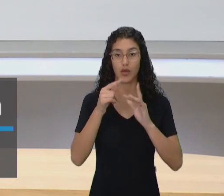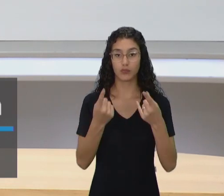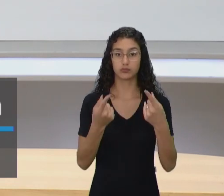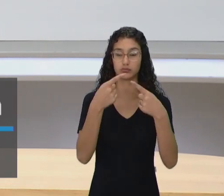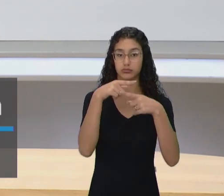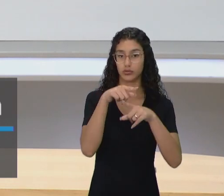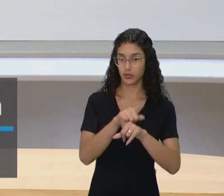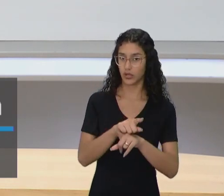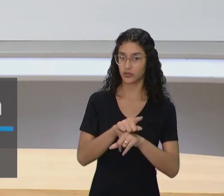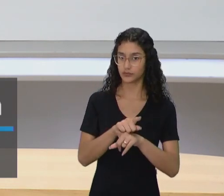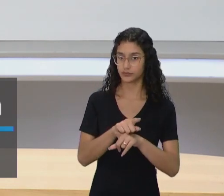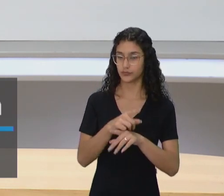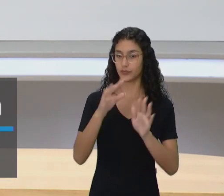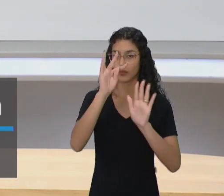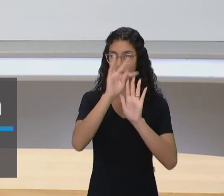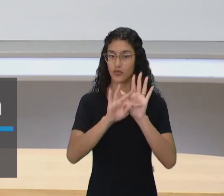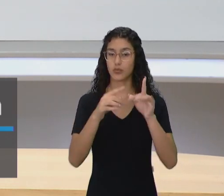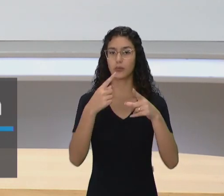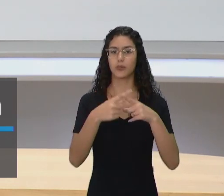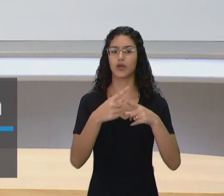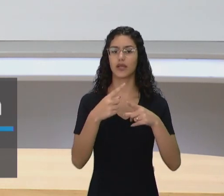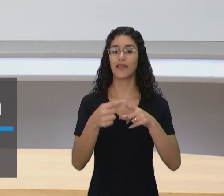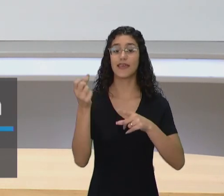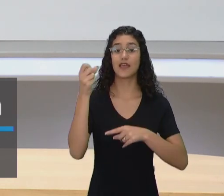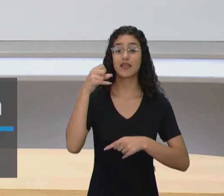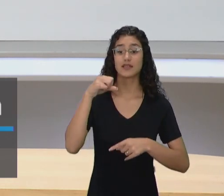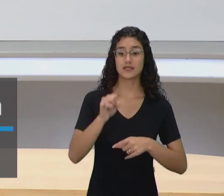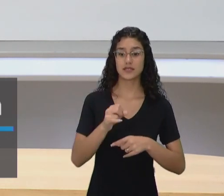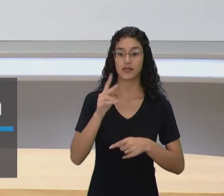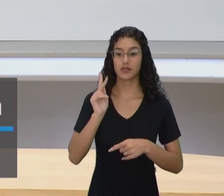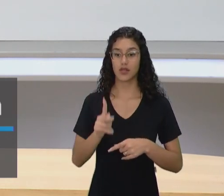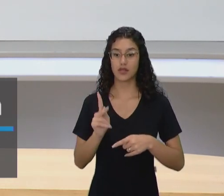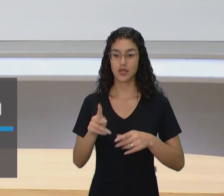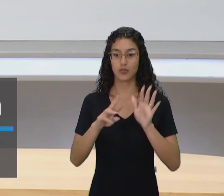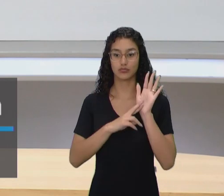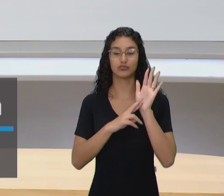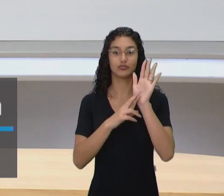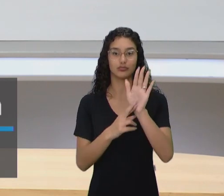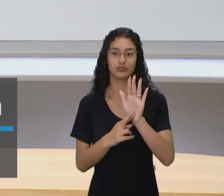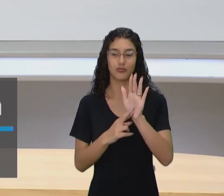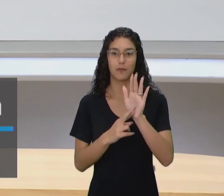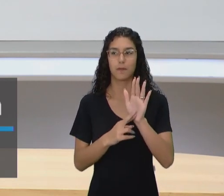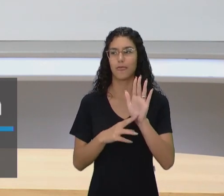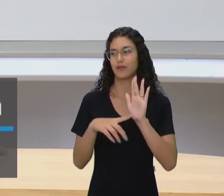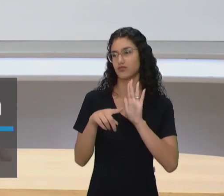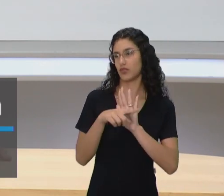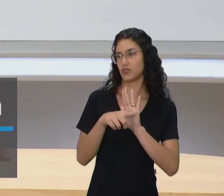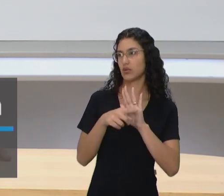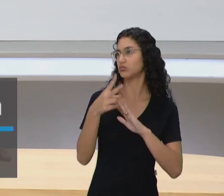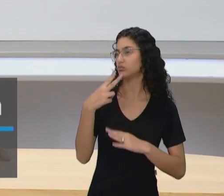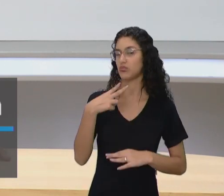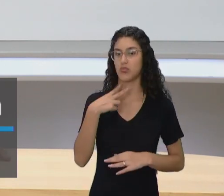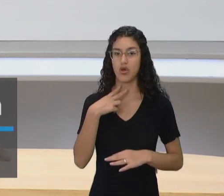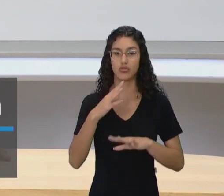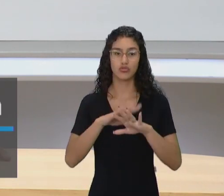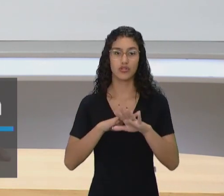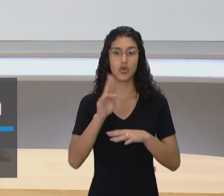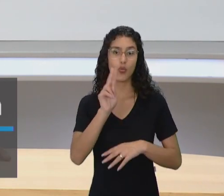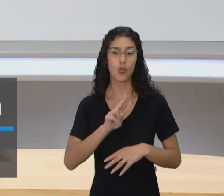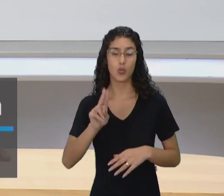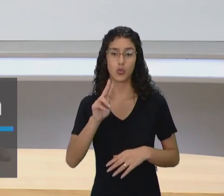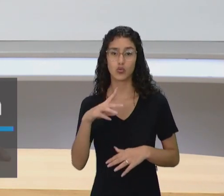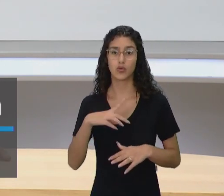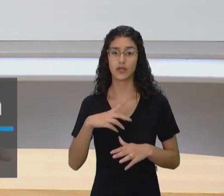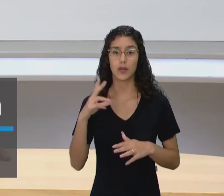contrário ao do articulista desse texto, porque se ele está o tempo todo apontando coisas negativas em relação ao uso dos